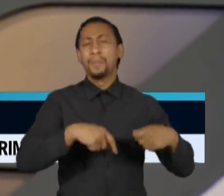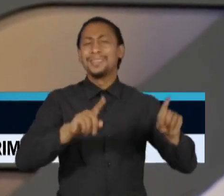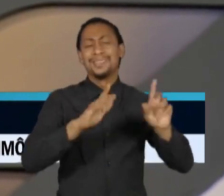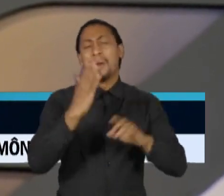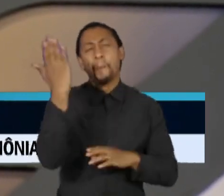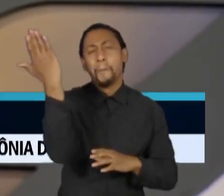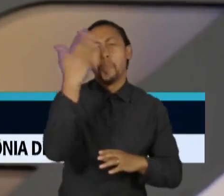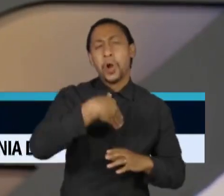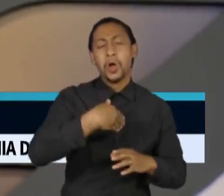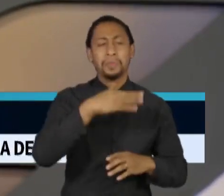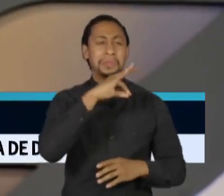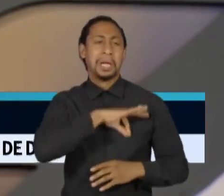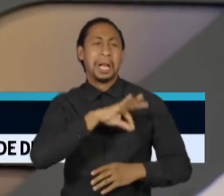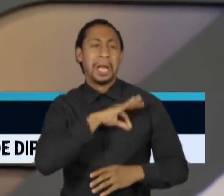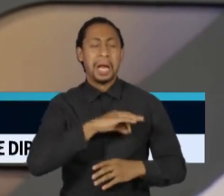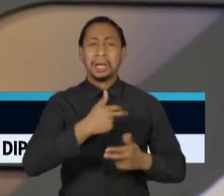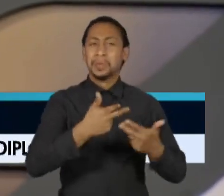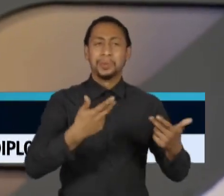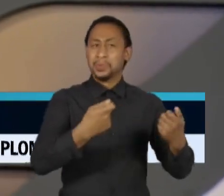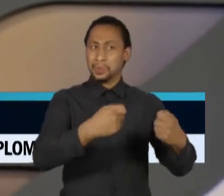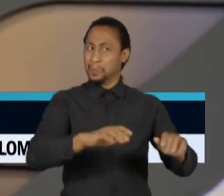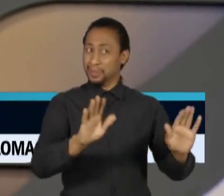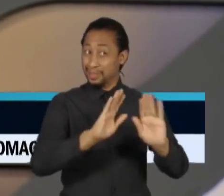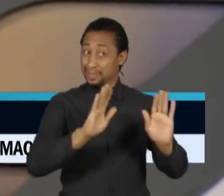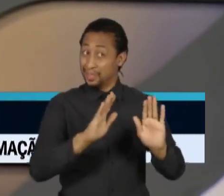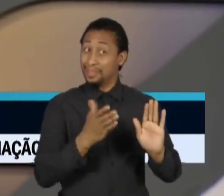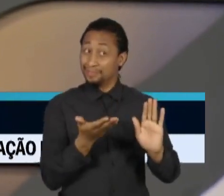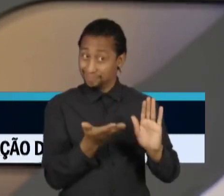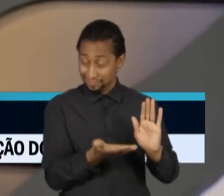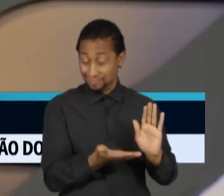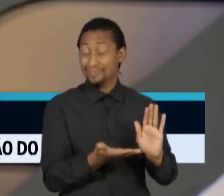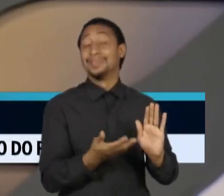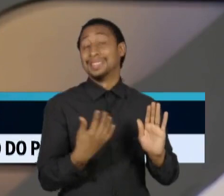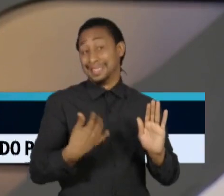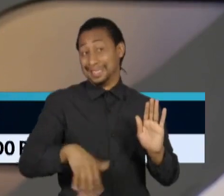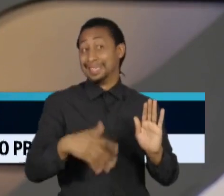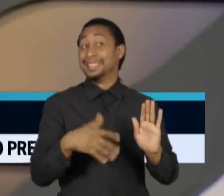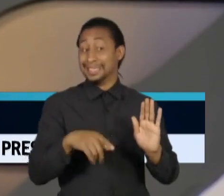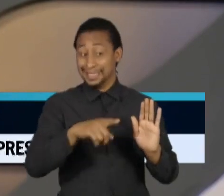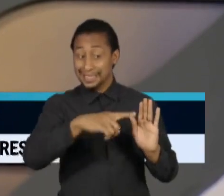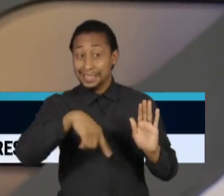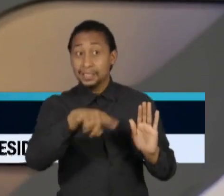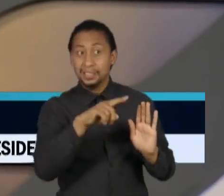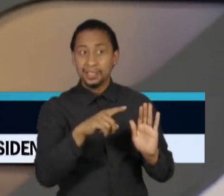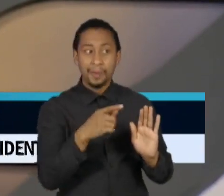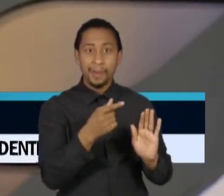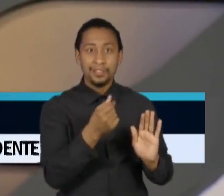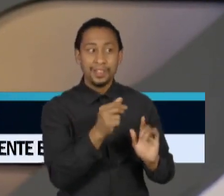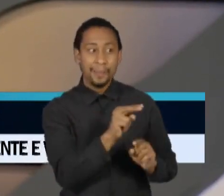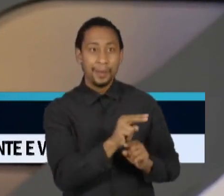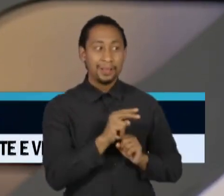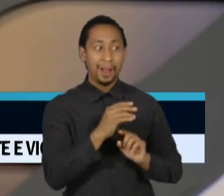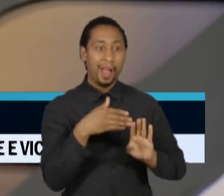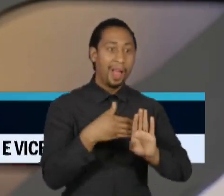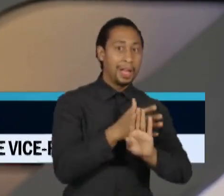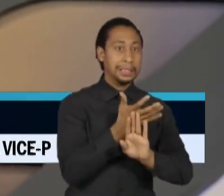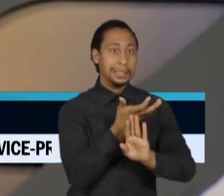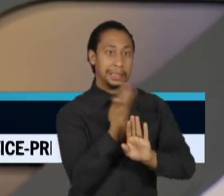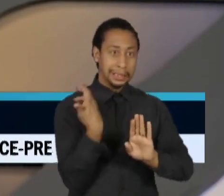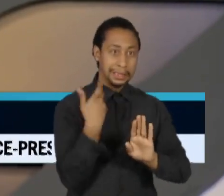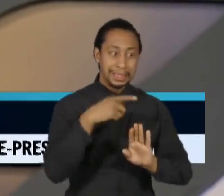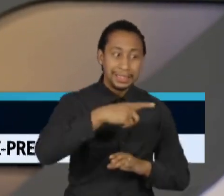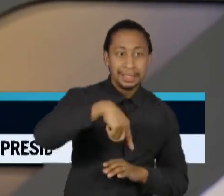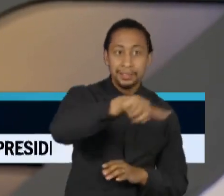comprovando coisas. Então, é de fato essa questão de pegar empréstimo para